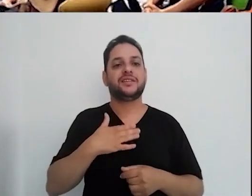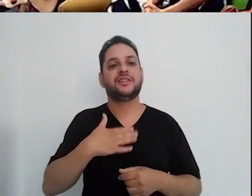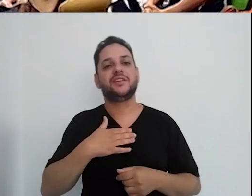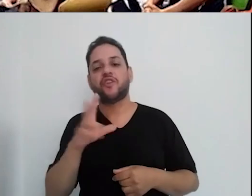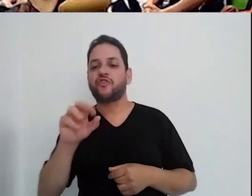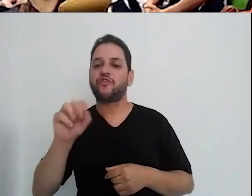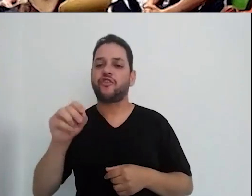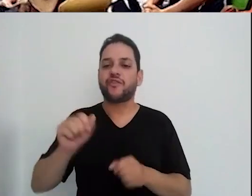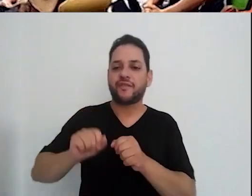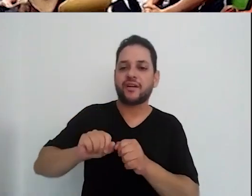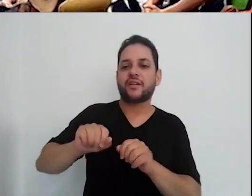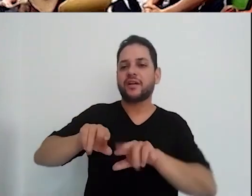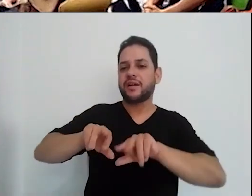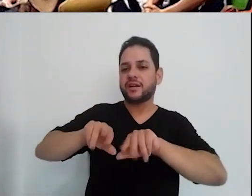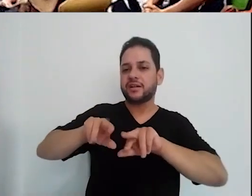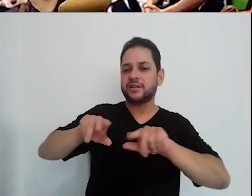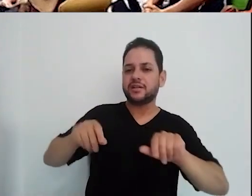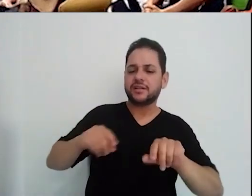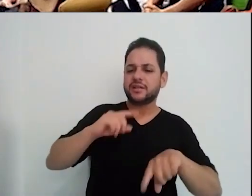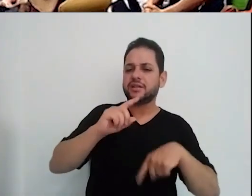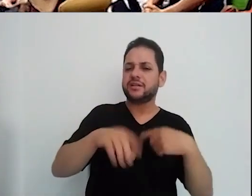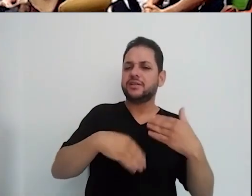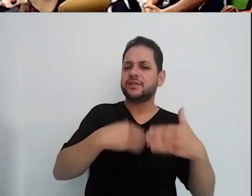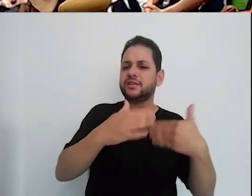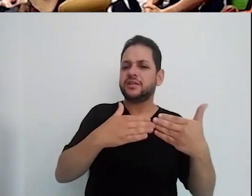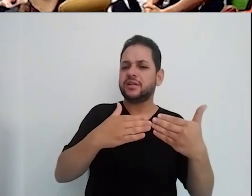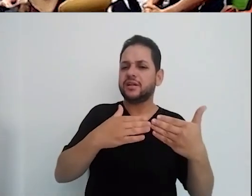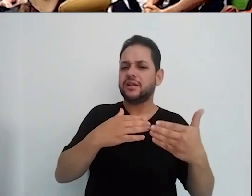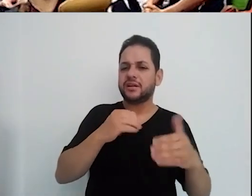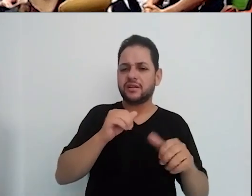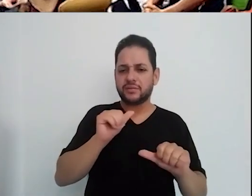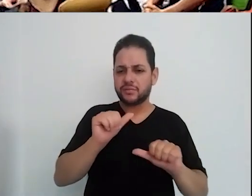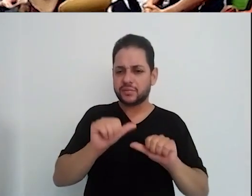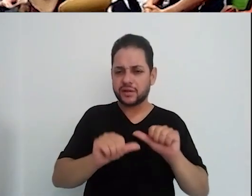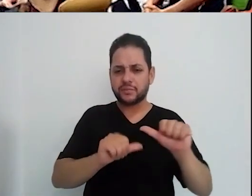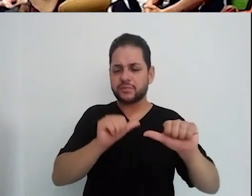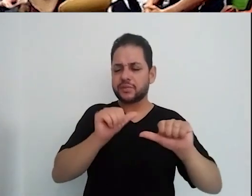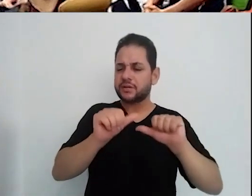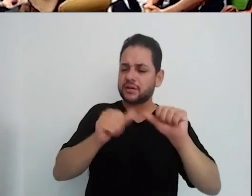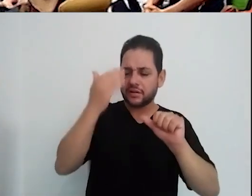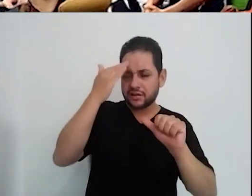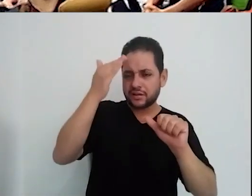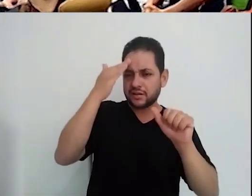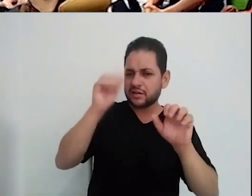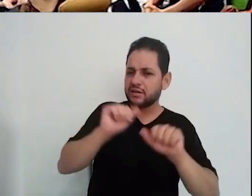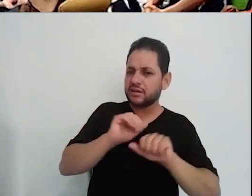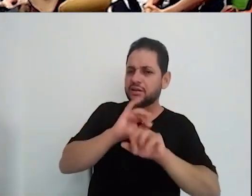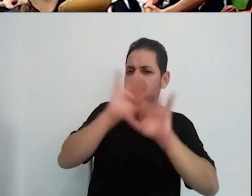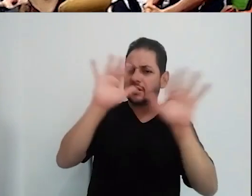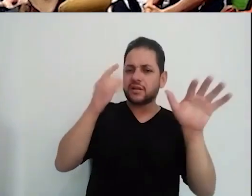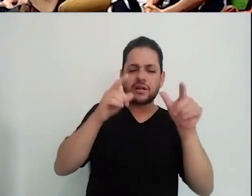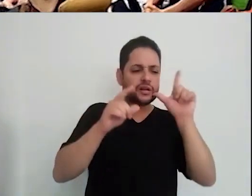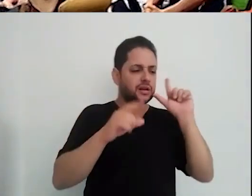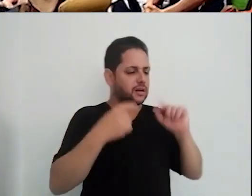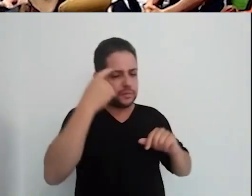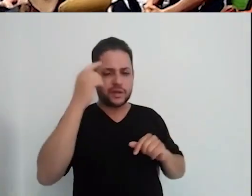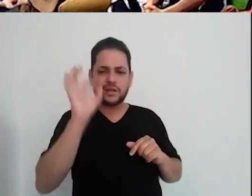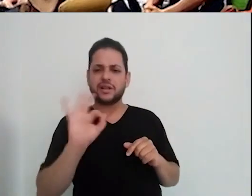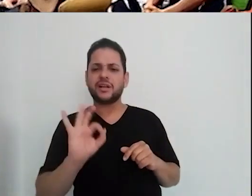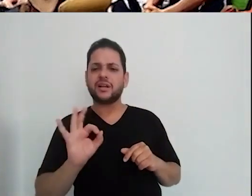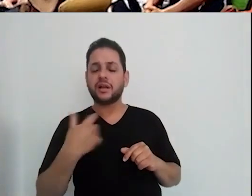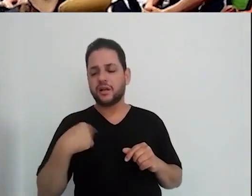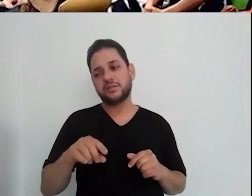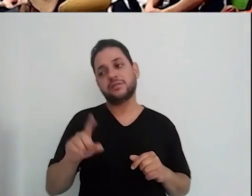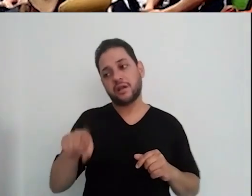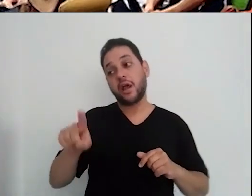fazia aquilo, de repente você vai vendo que a pessoa vai mudando, vai entendendo, vai pensando uma coisa que nunca pensou antes e vai discordar ou